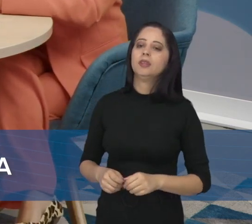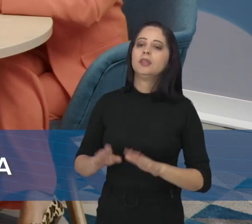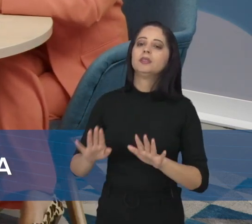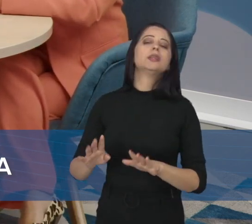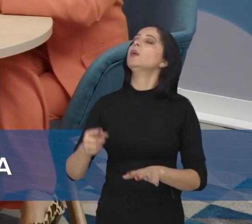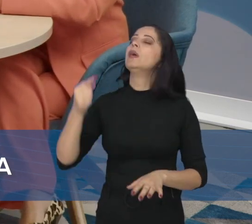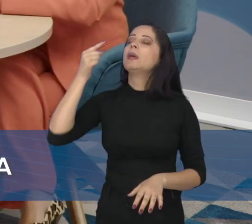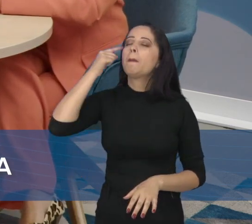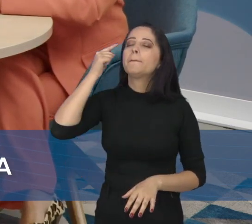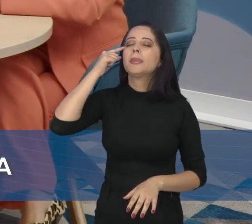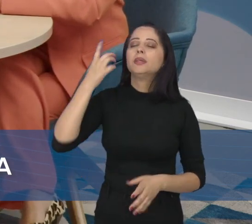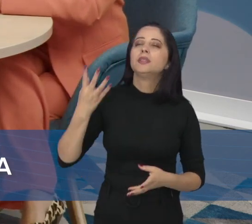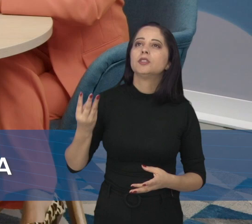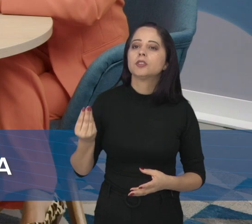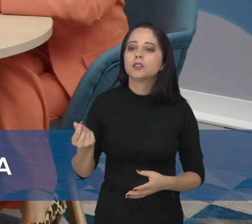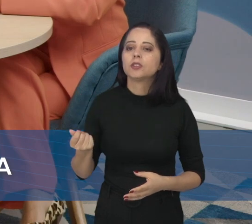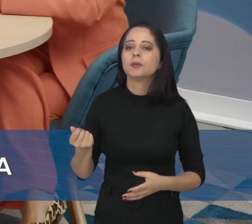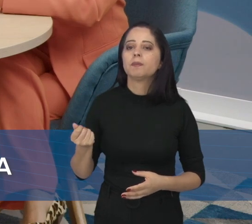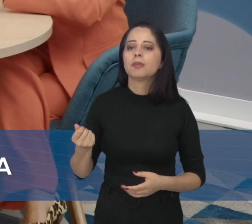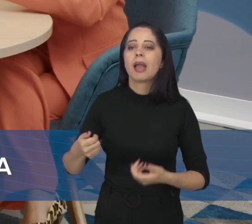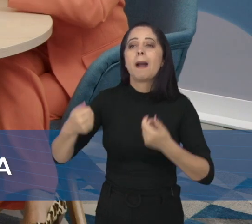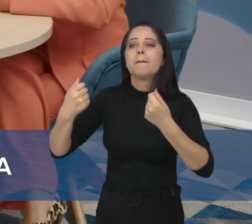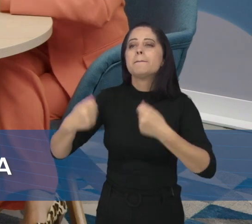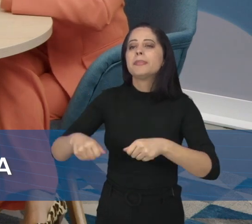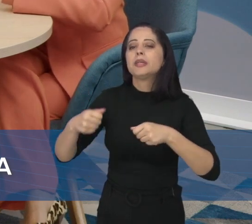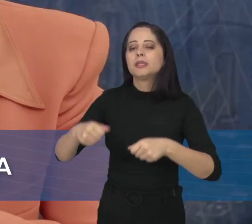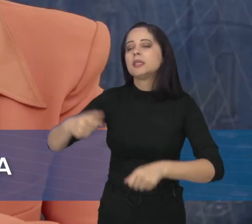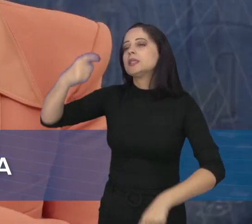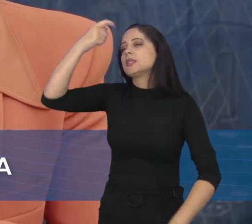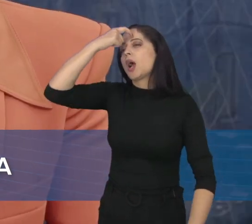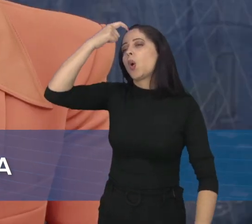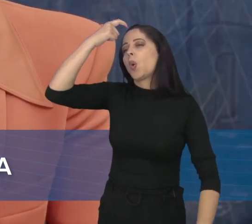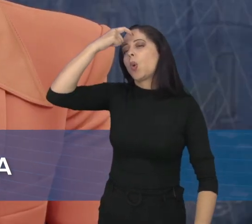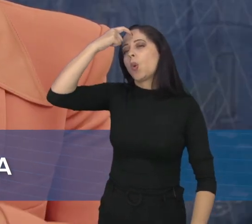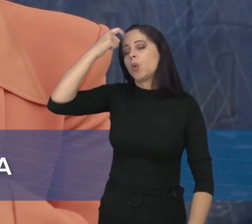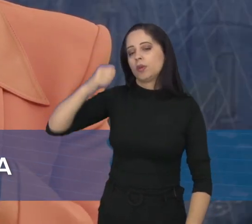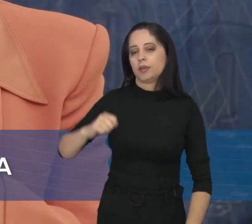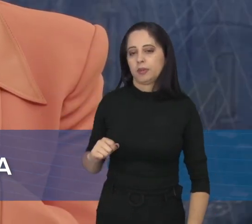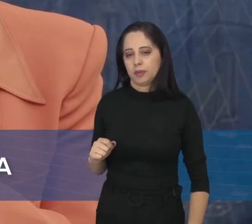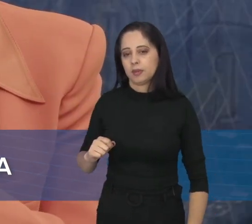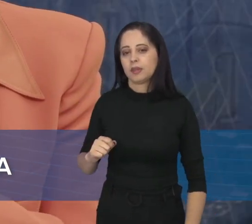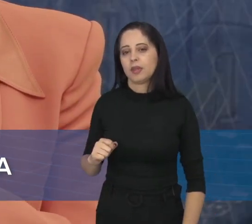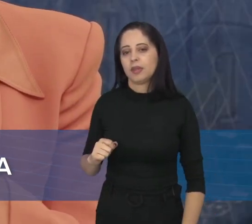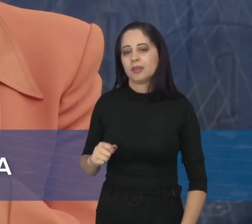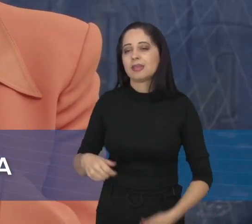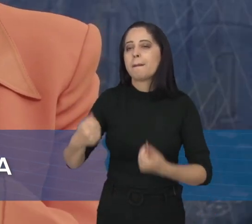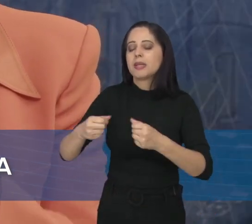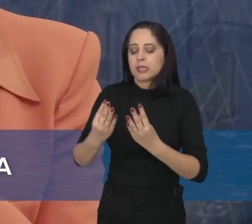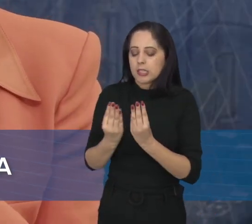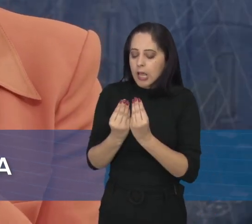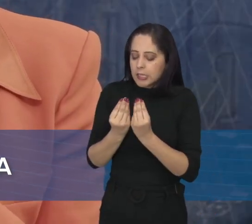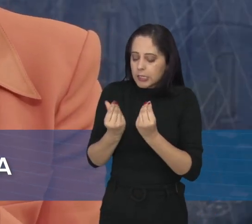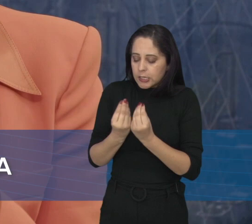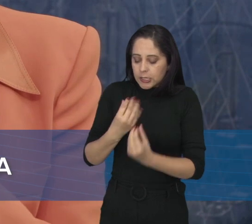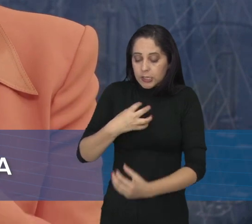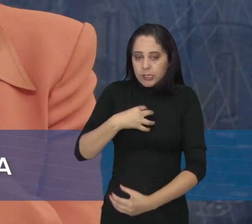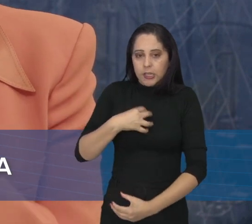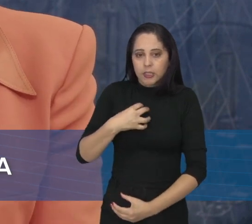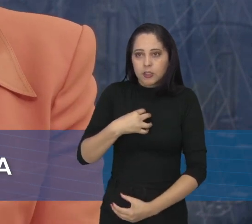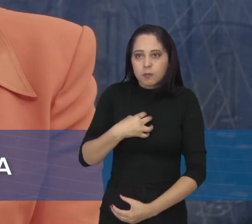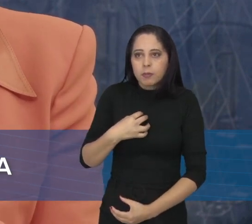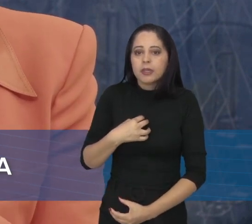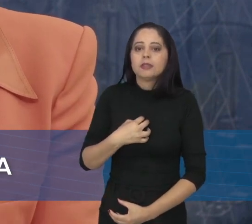âmbito pessoal, individualizado, a gente precisa ter muita autoconsciência treinada, a gente precisa ter uma sensibilidade